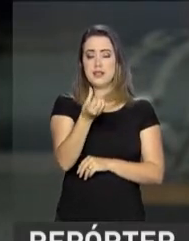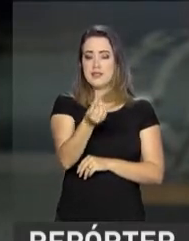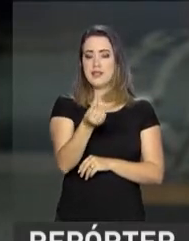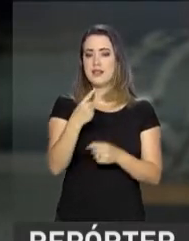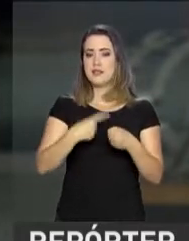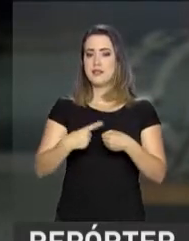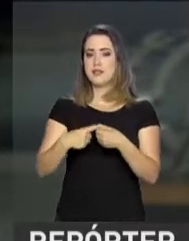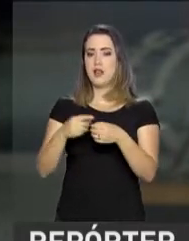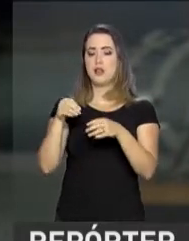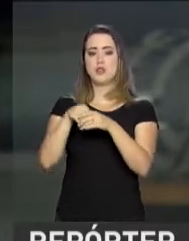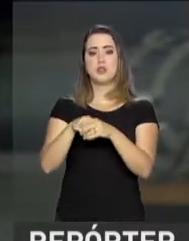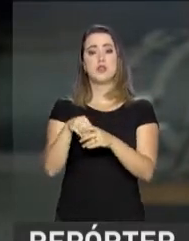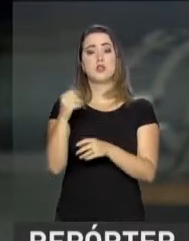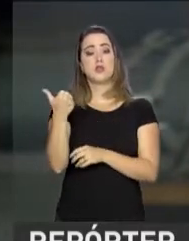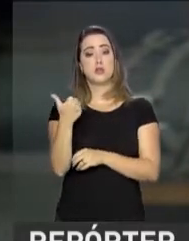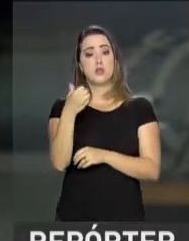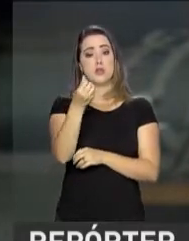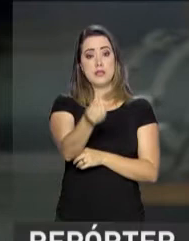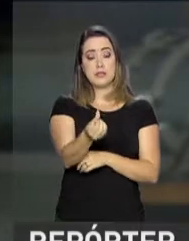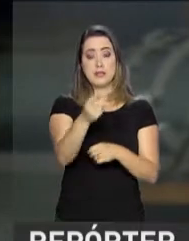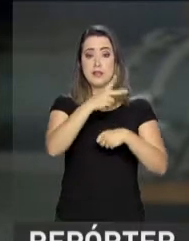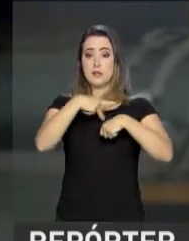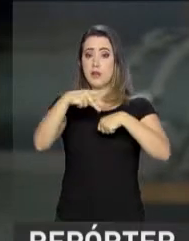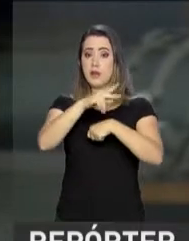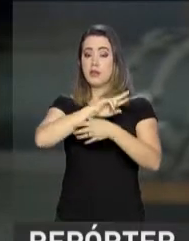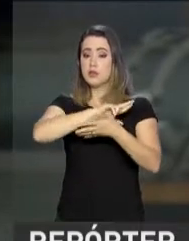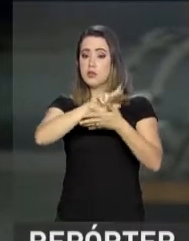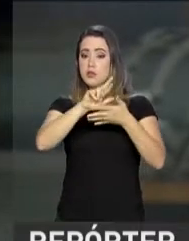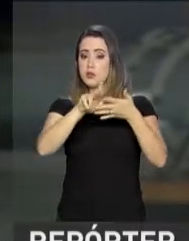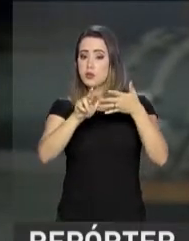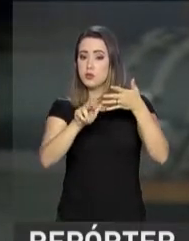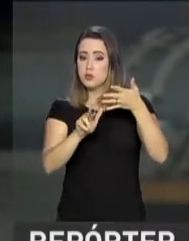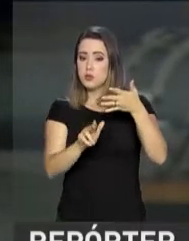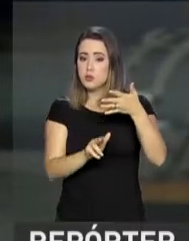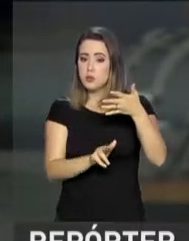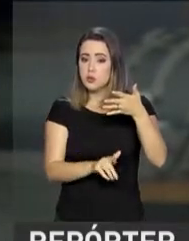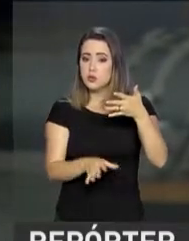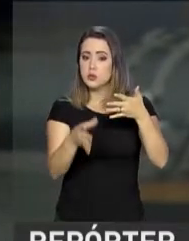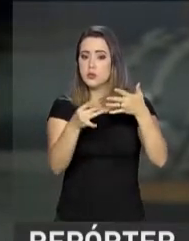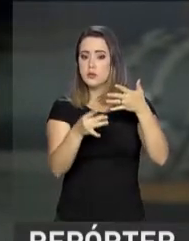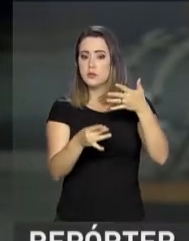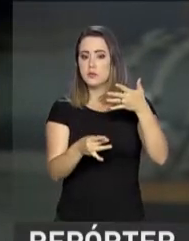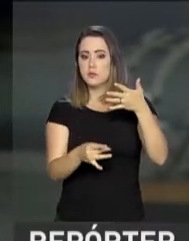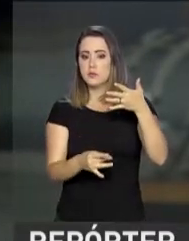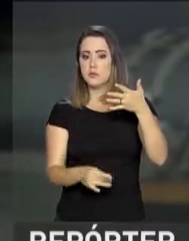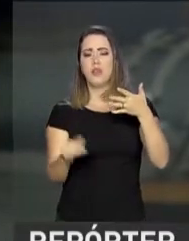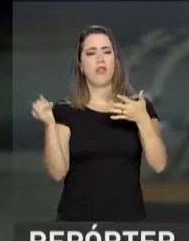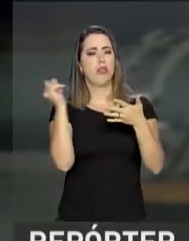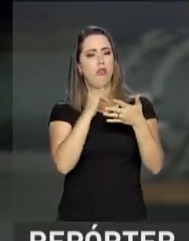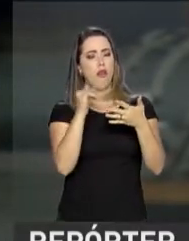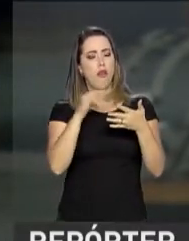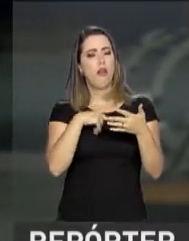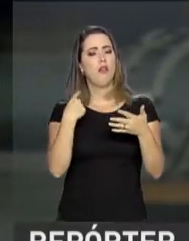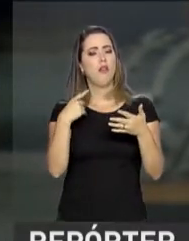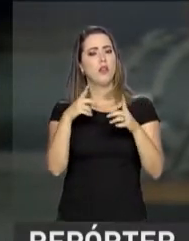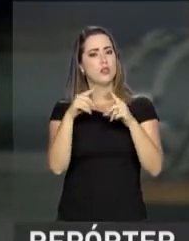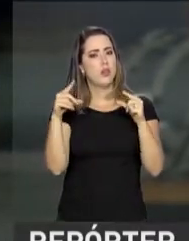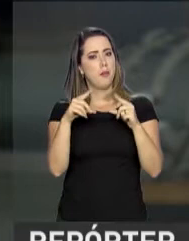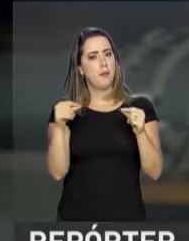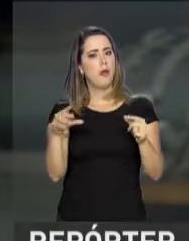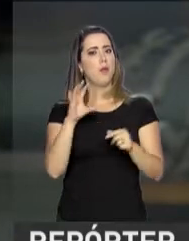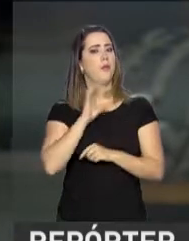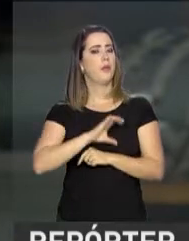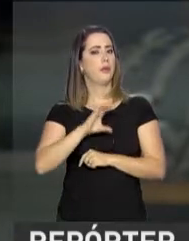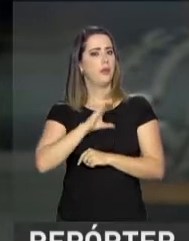aí bélgica espanha estados unidos frança goiana francesa holanda itália japão também portugal reino unido